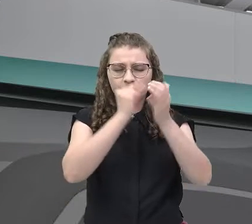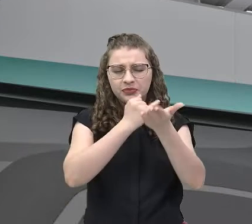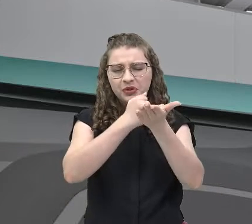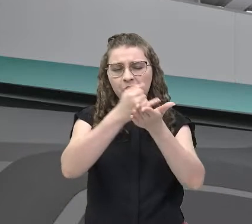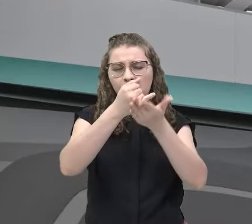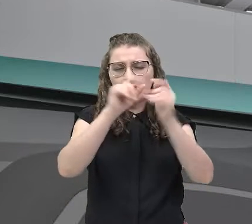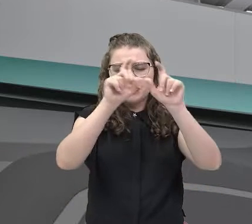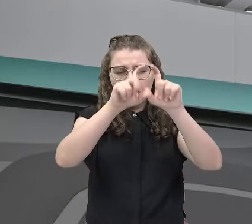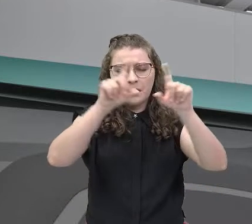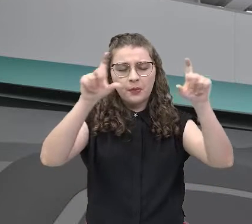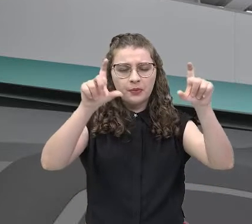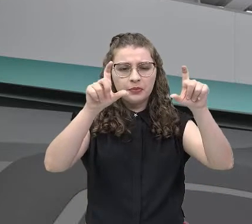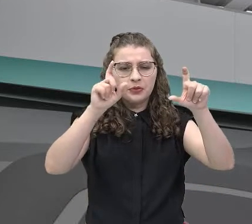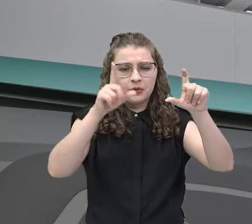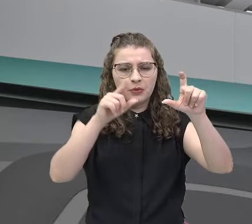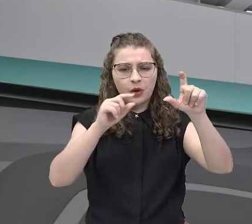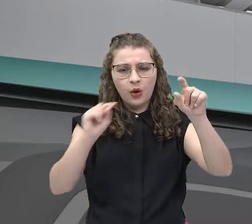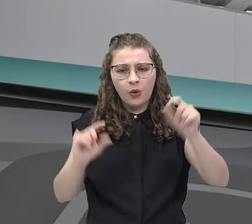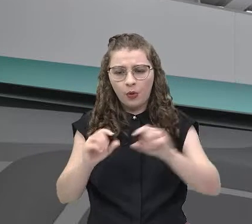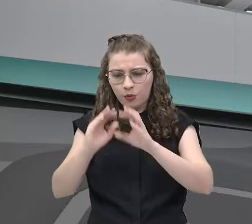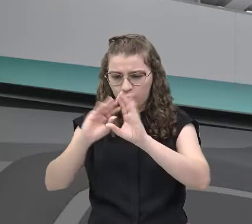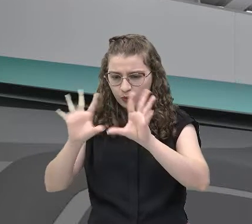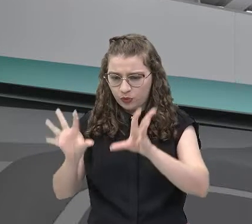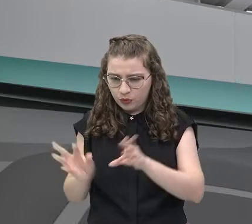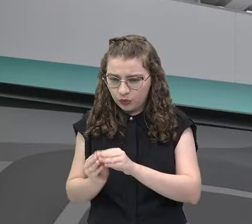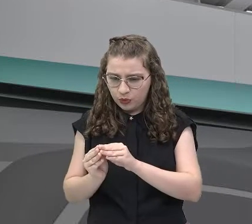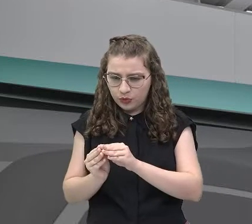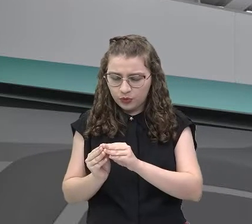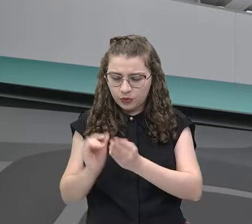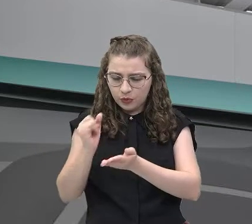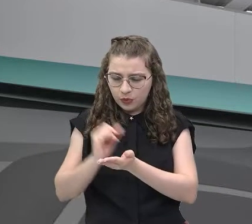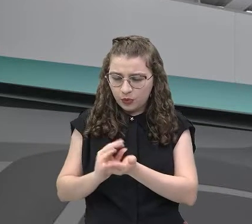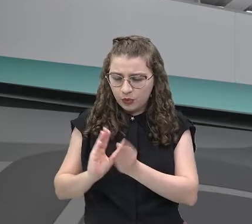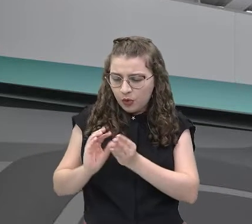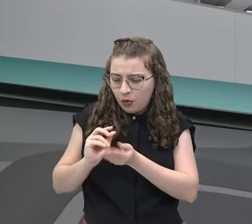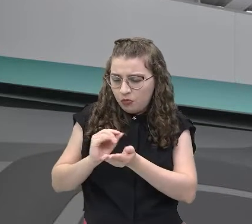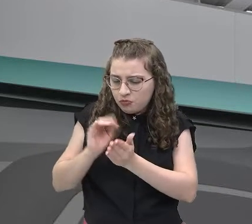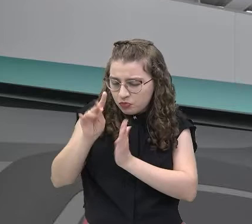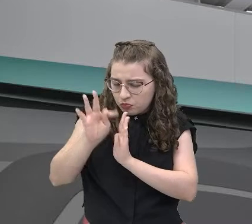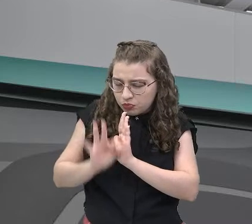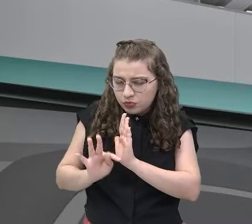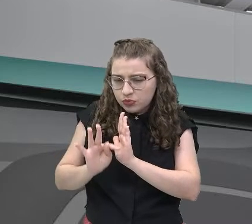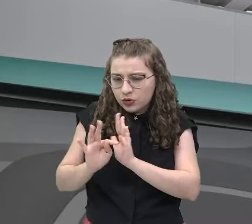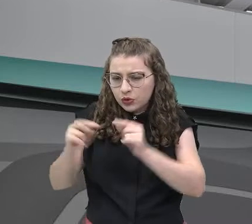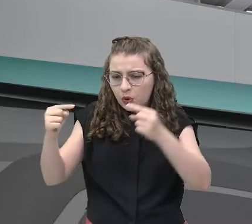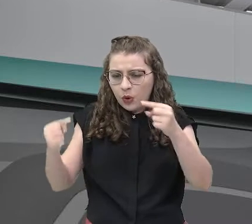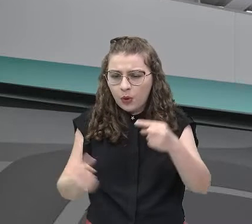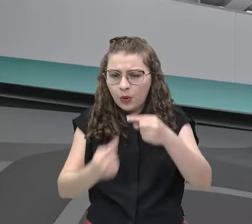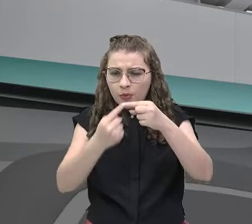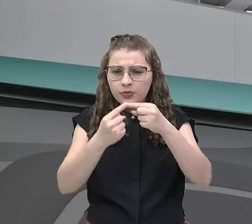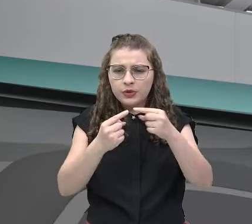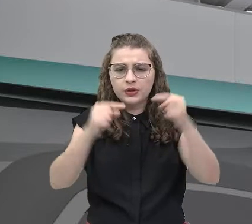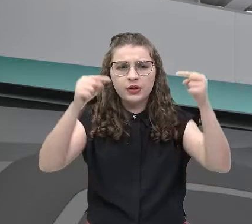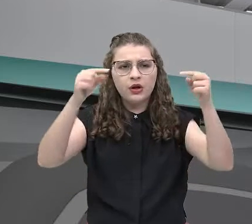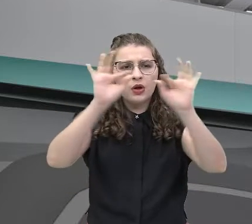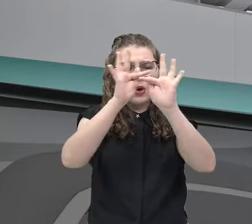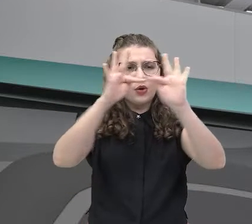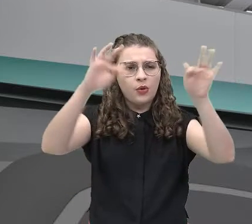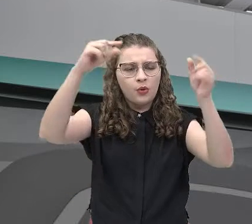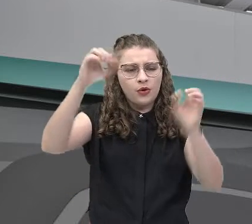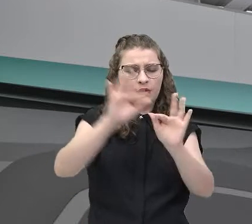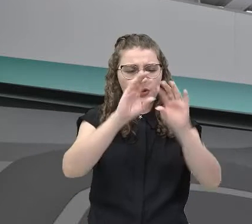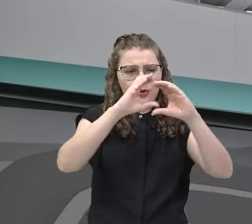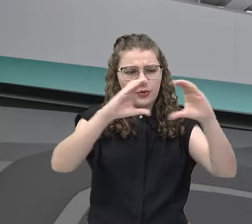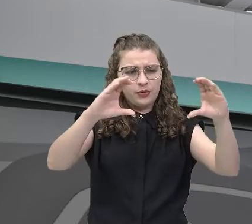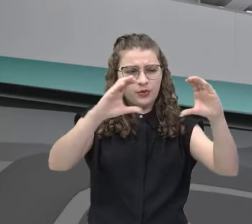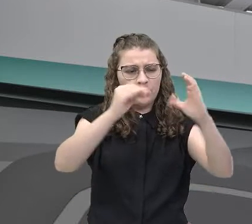alguma palavra relacionada com o título e o subtítulo? Então, você já vai dando ok lá, dando ok. Opa, tô na